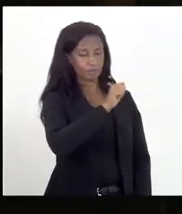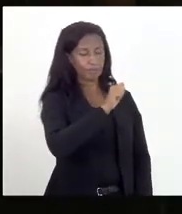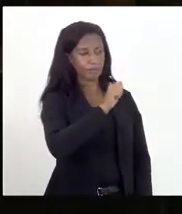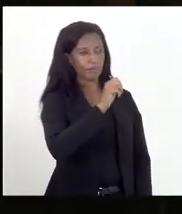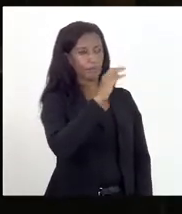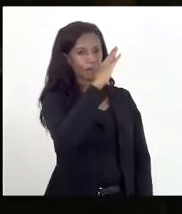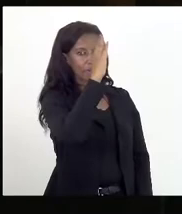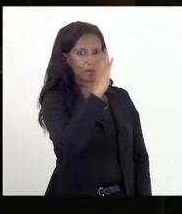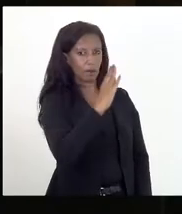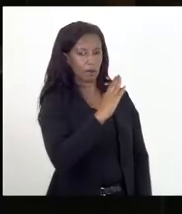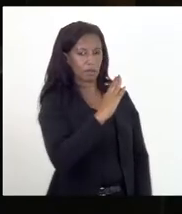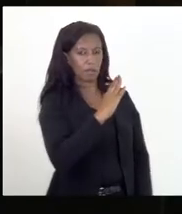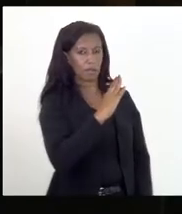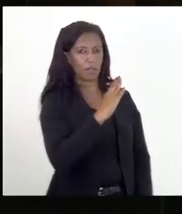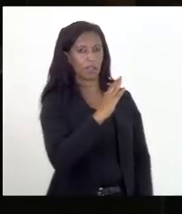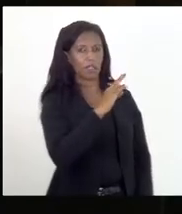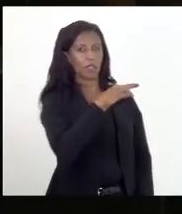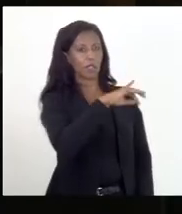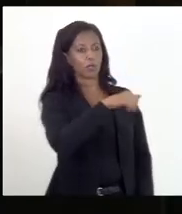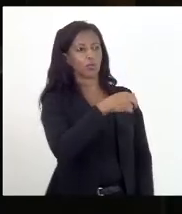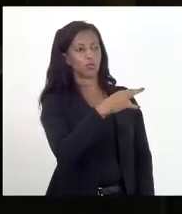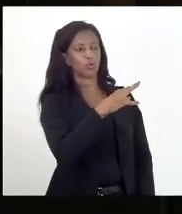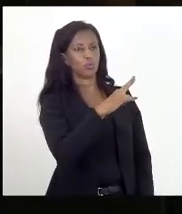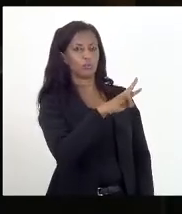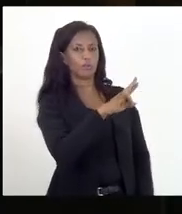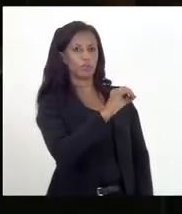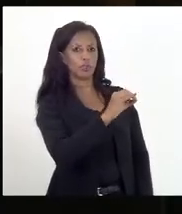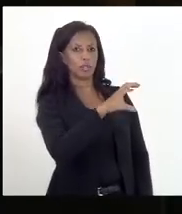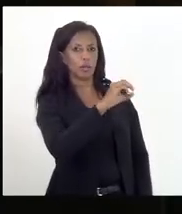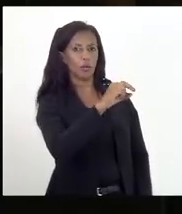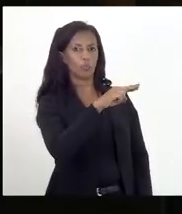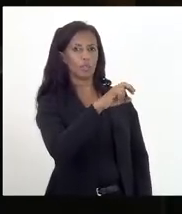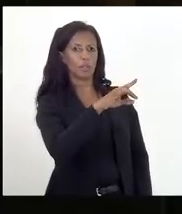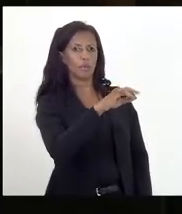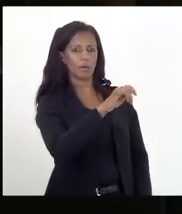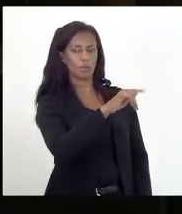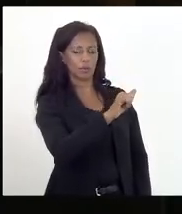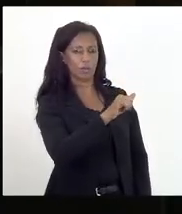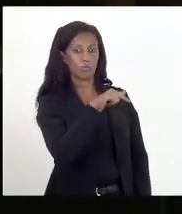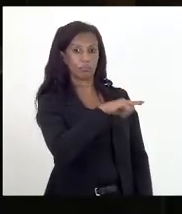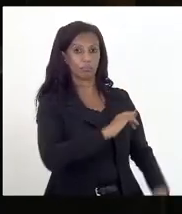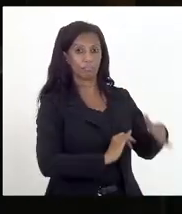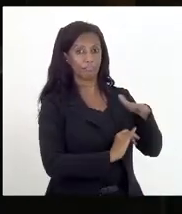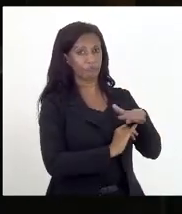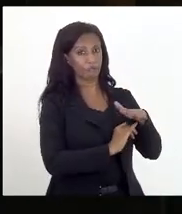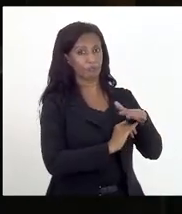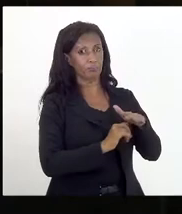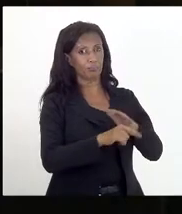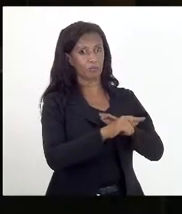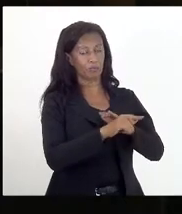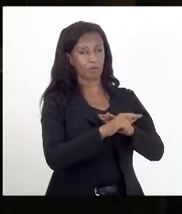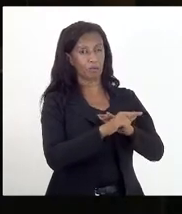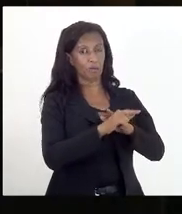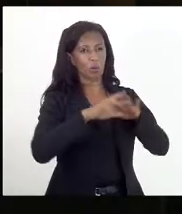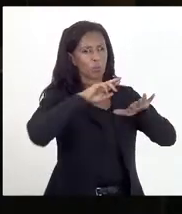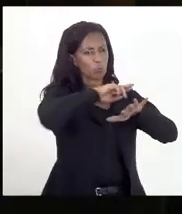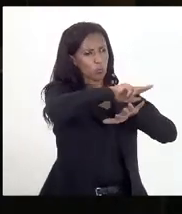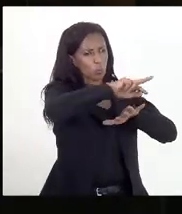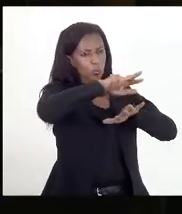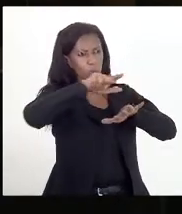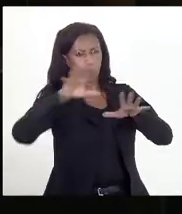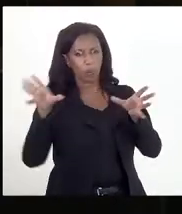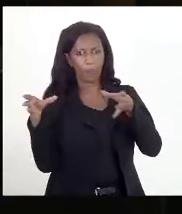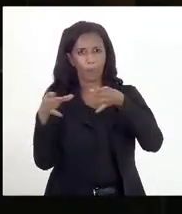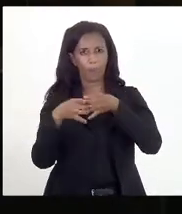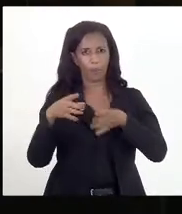de juristas conservadores abrazuki entidade que congrega profissionais de todas as áreas do